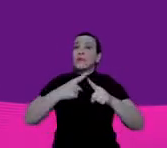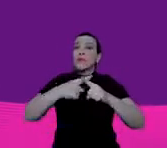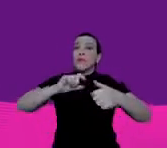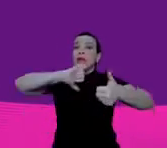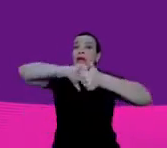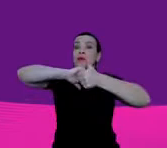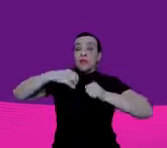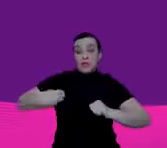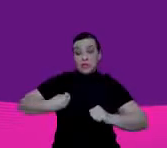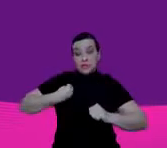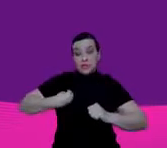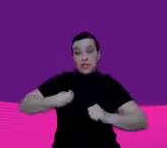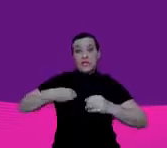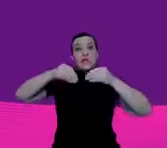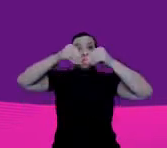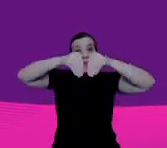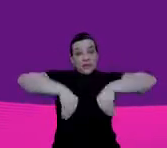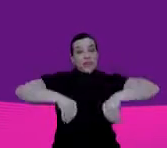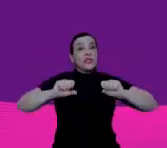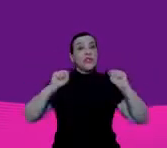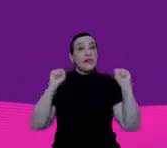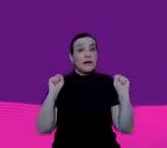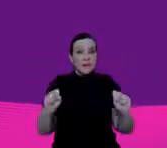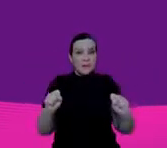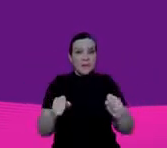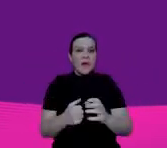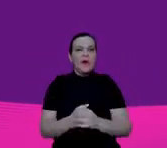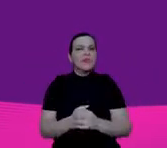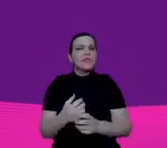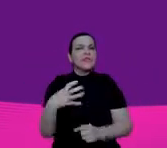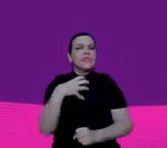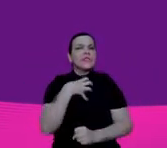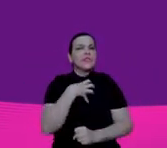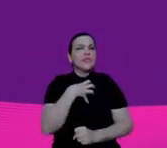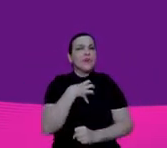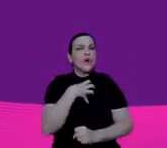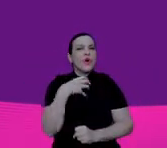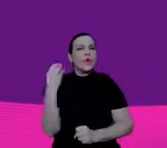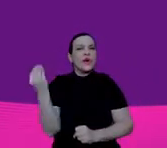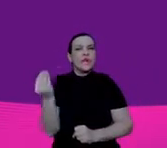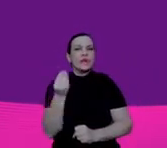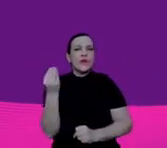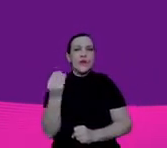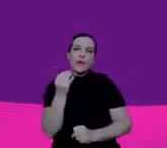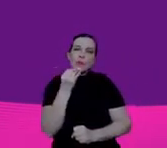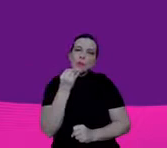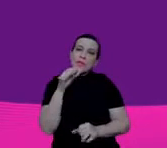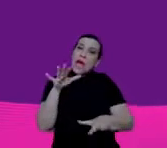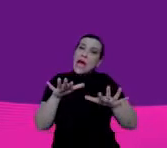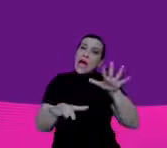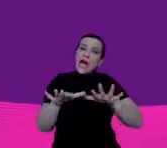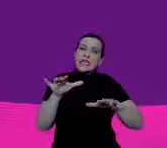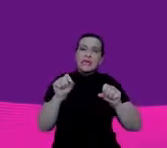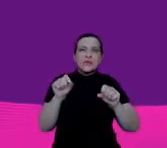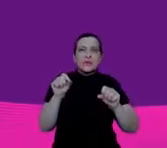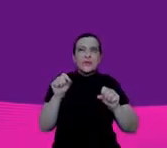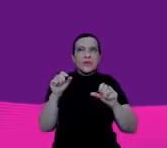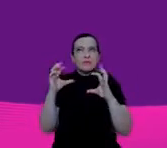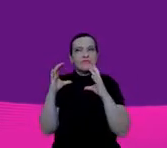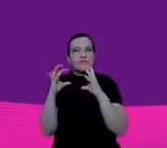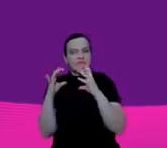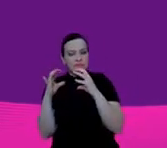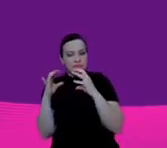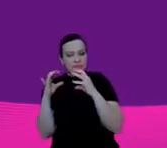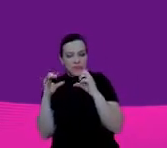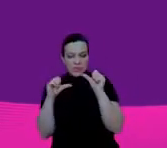sintomas motores. Então, esses sintomas não motores vão desde alterações cognitivas, disfunções